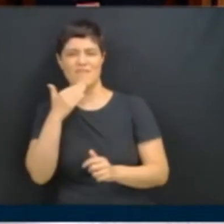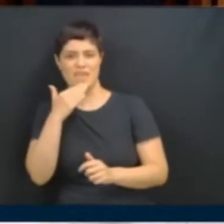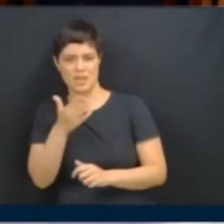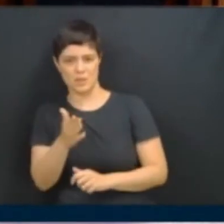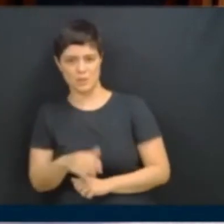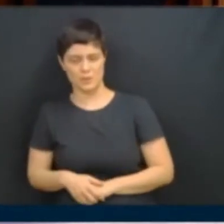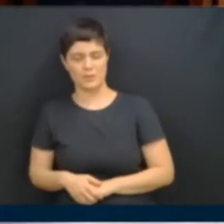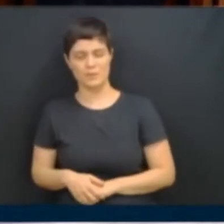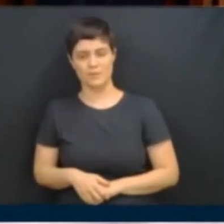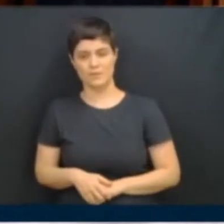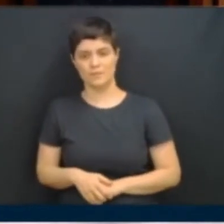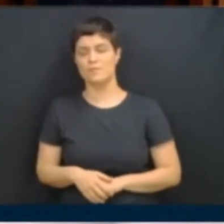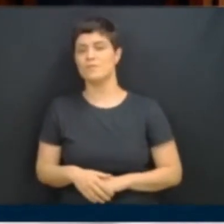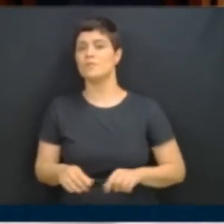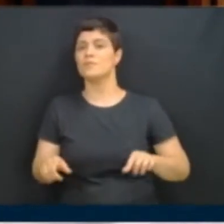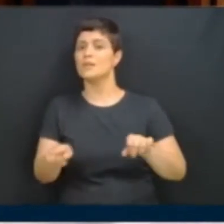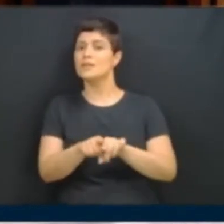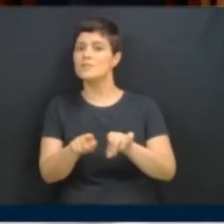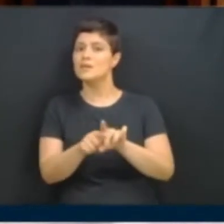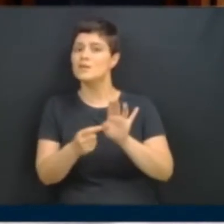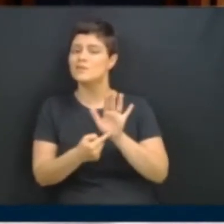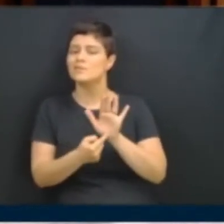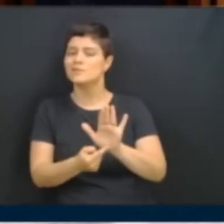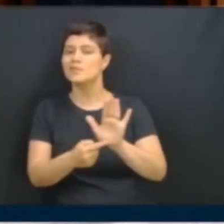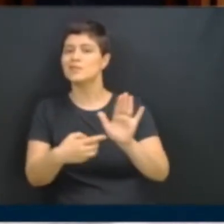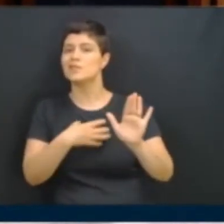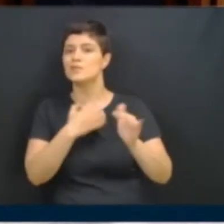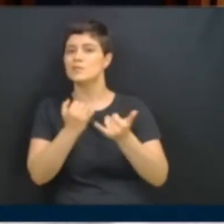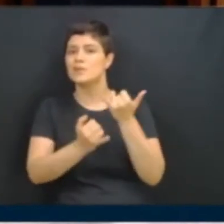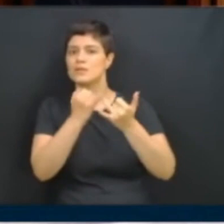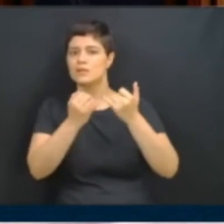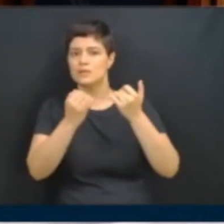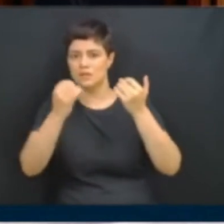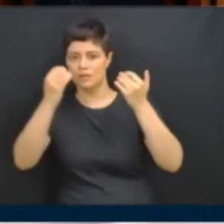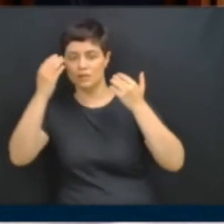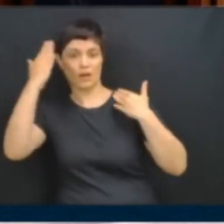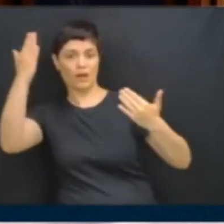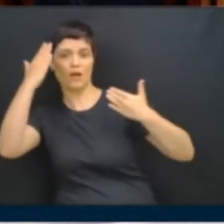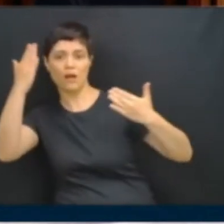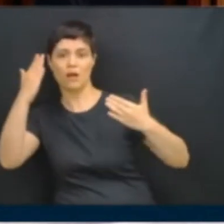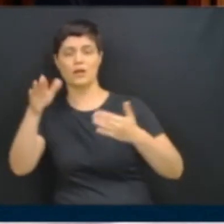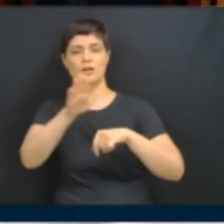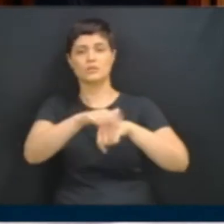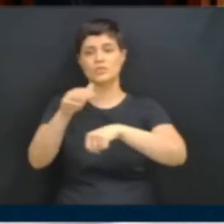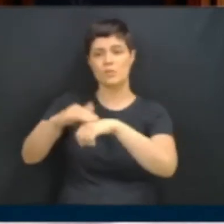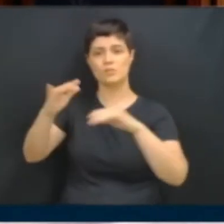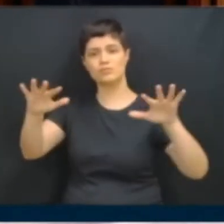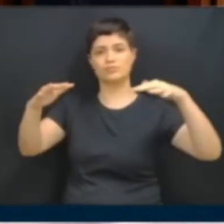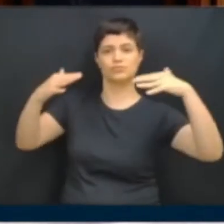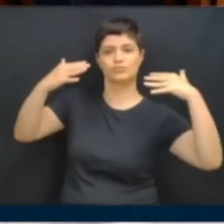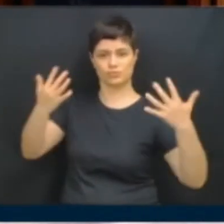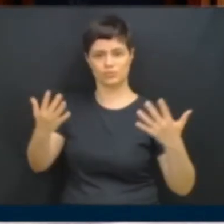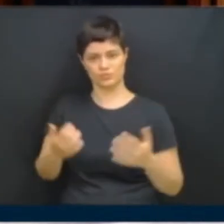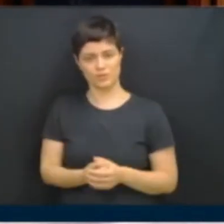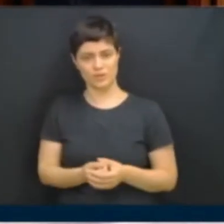ainda, apresentada de uma forma sensacionalista. E é isso que está ocorrendo aqui